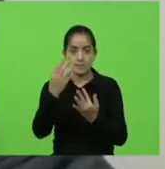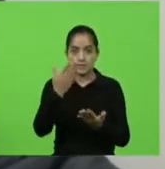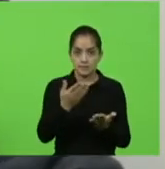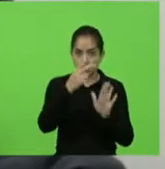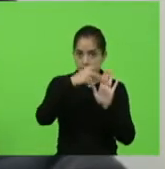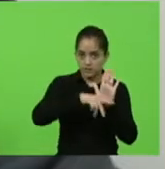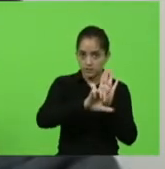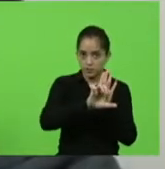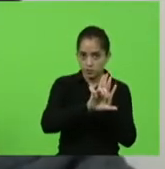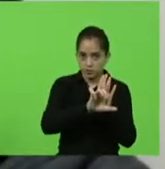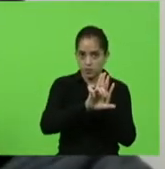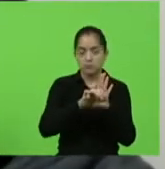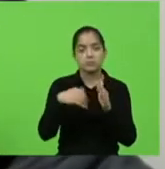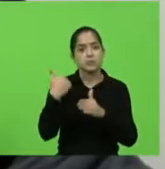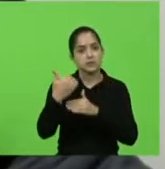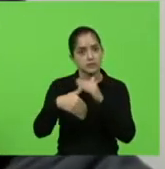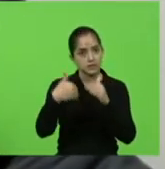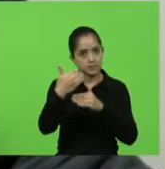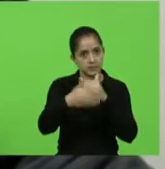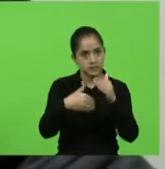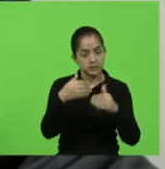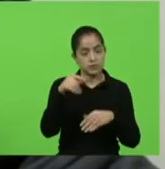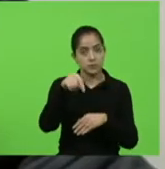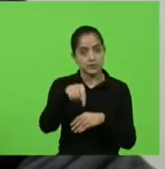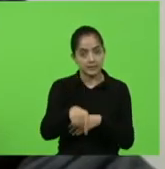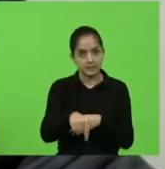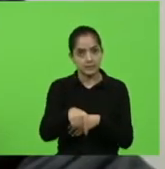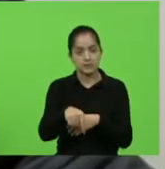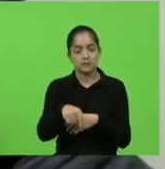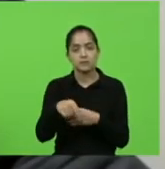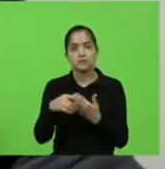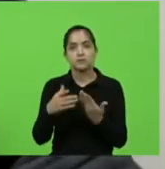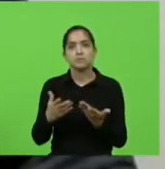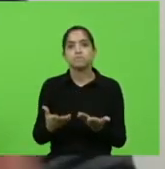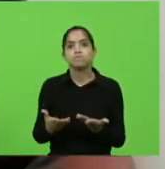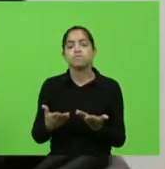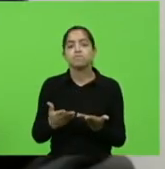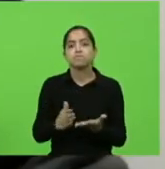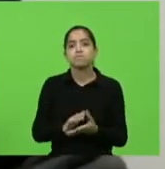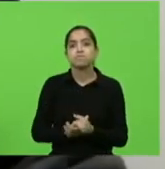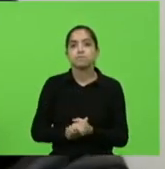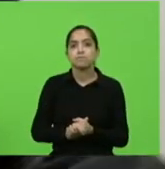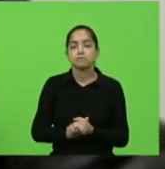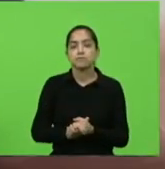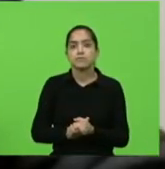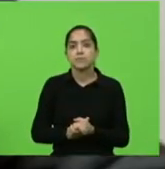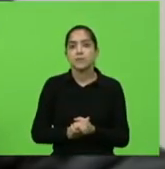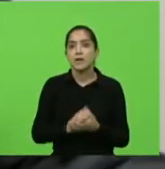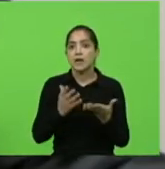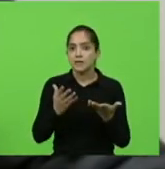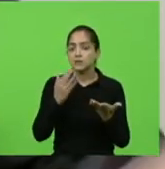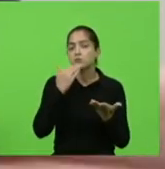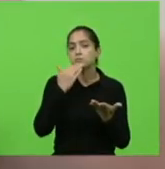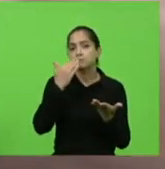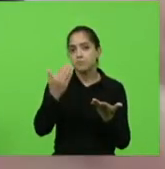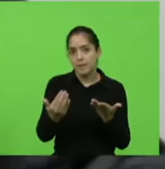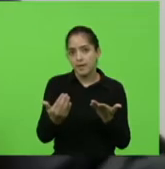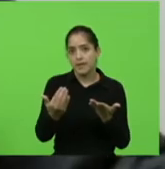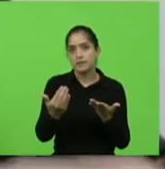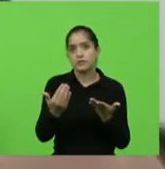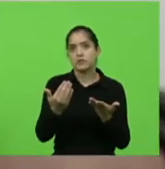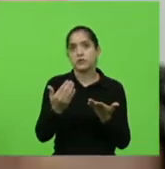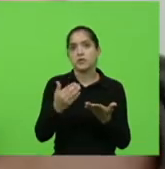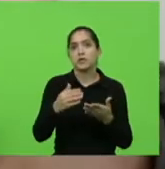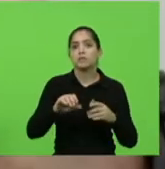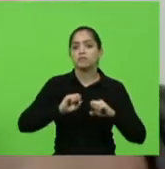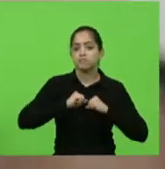lei está tramitando nesta casa e, claro, que nós pedimos aqui o